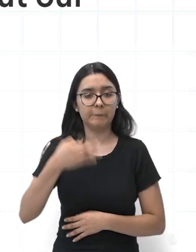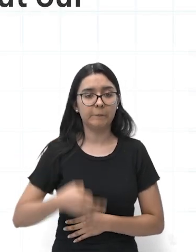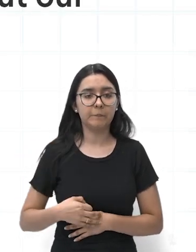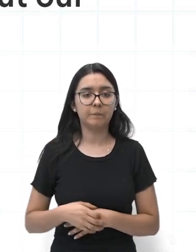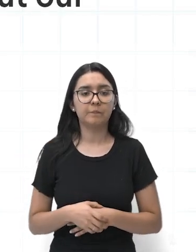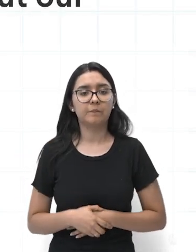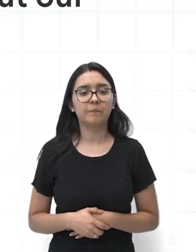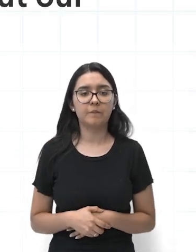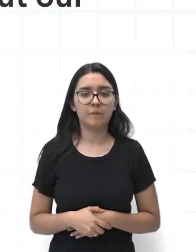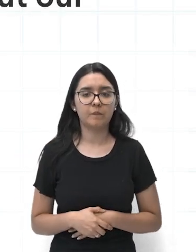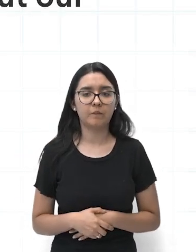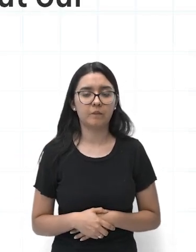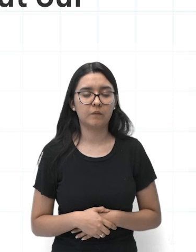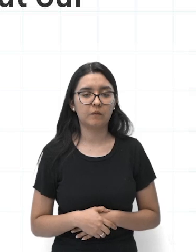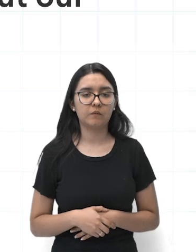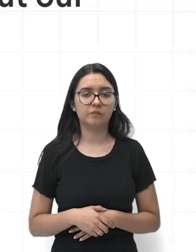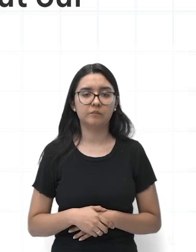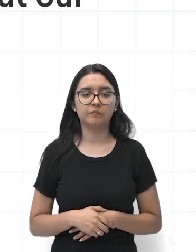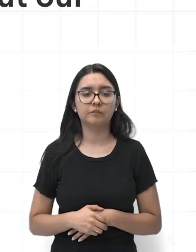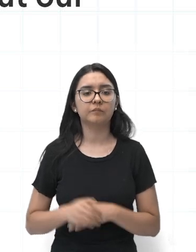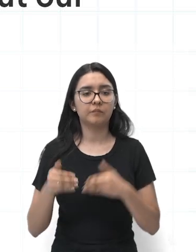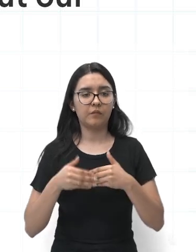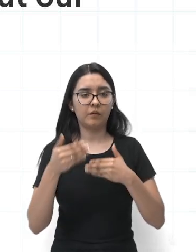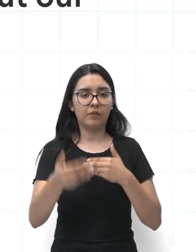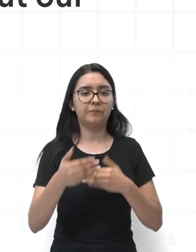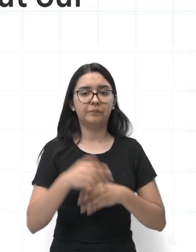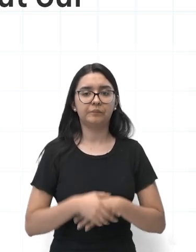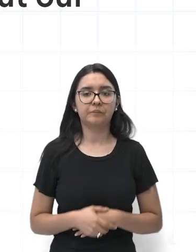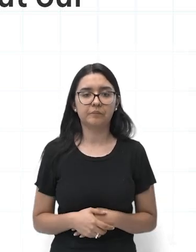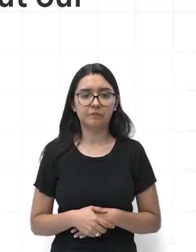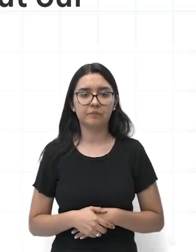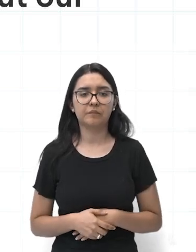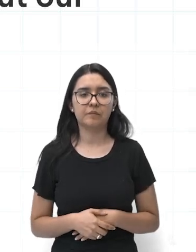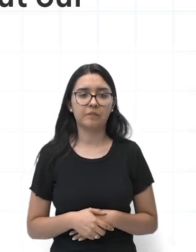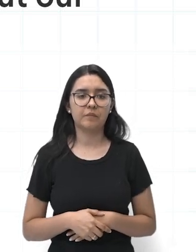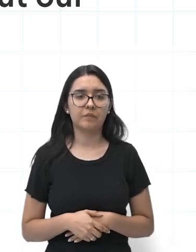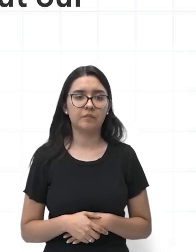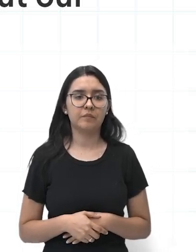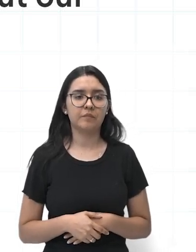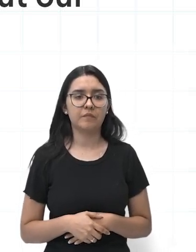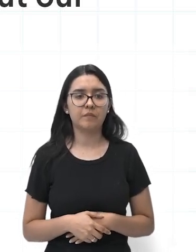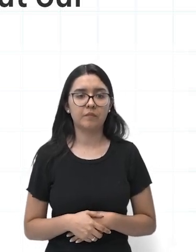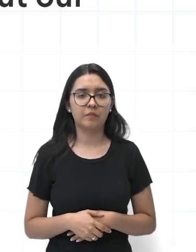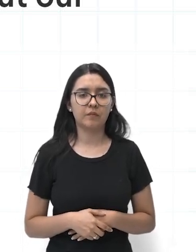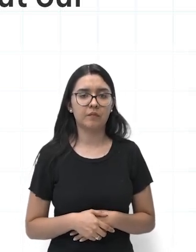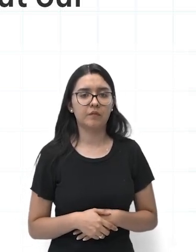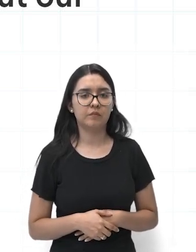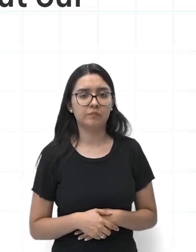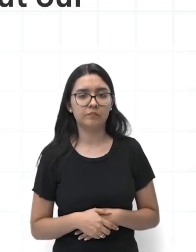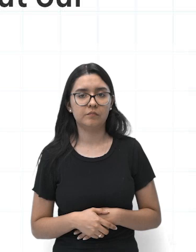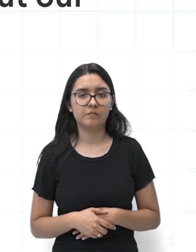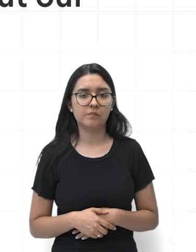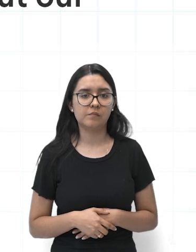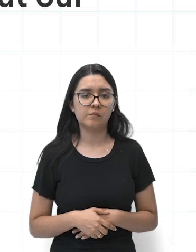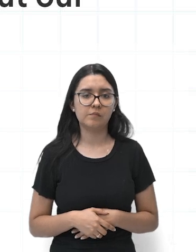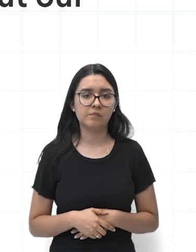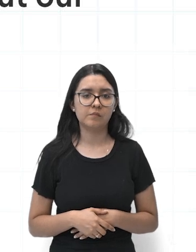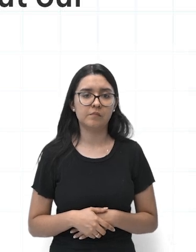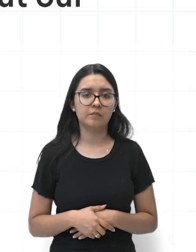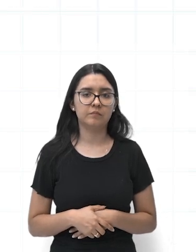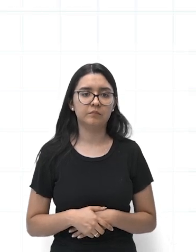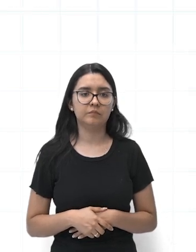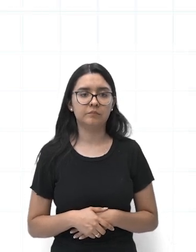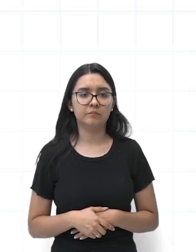Ok. Então, he usually. Tá? Vamos para a próxima. Which subject? Vamos lá. Pode